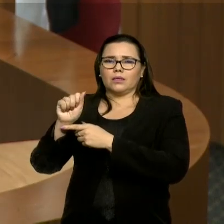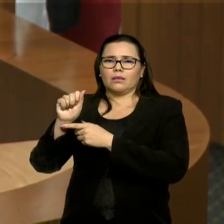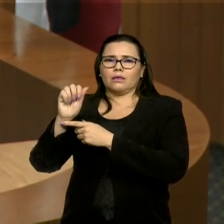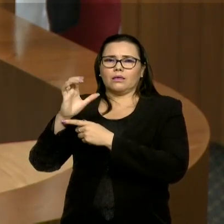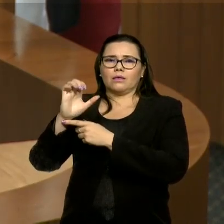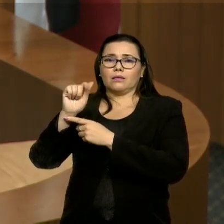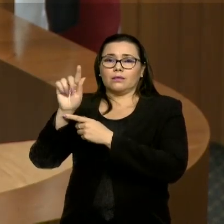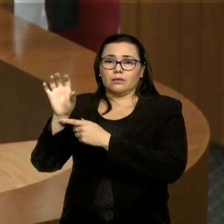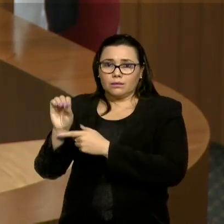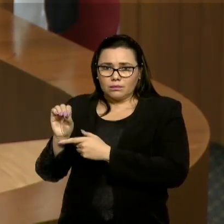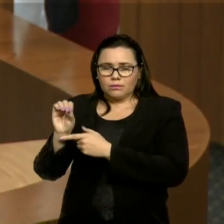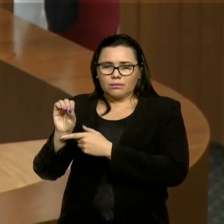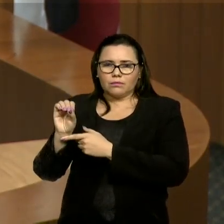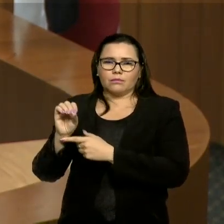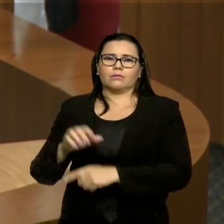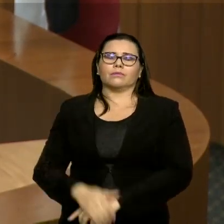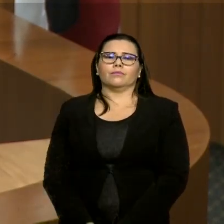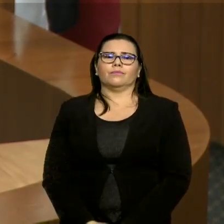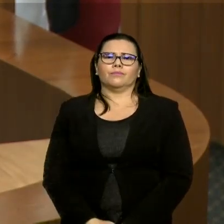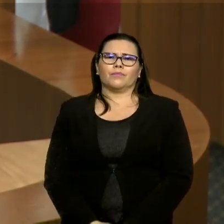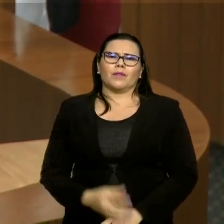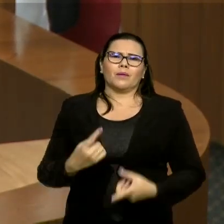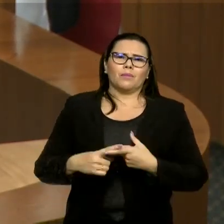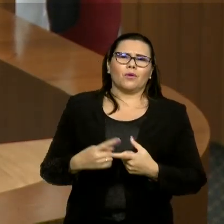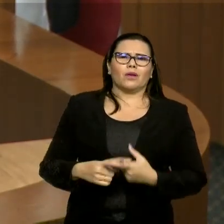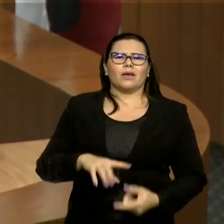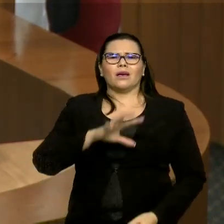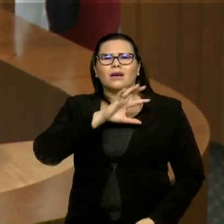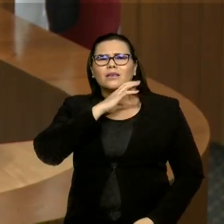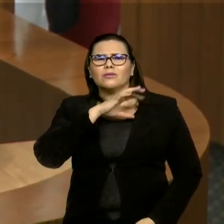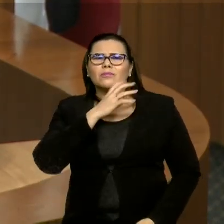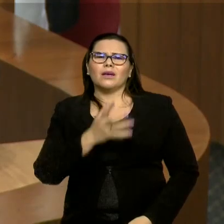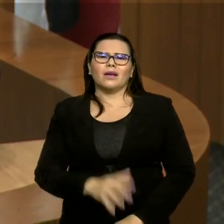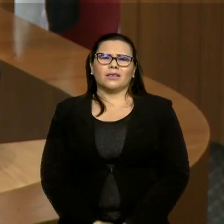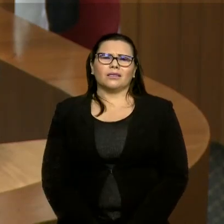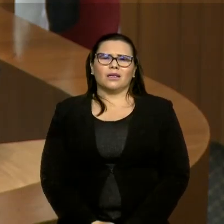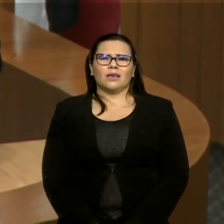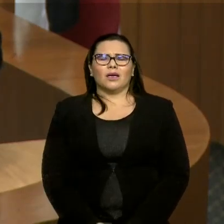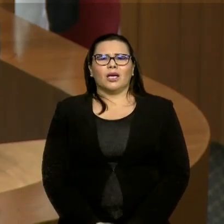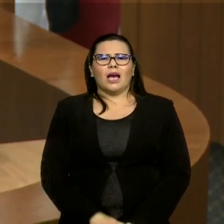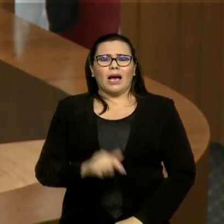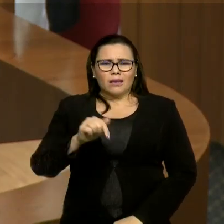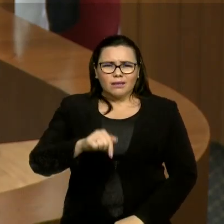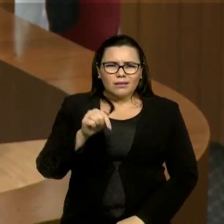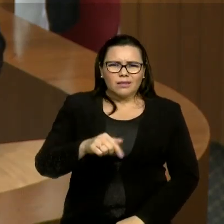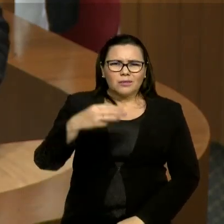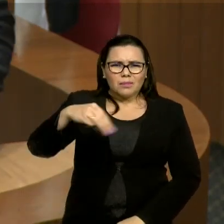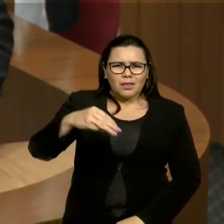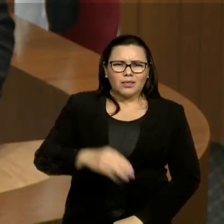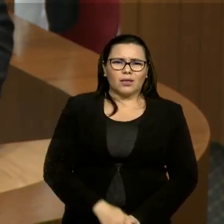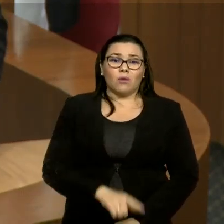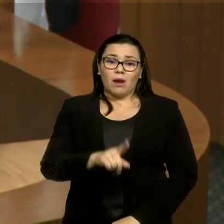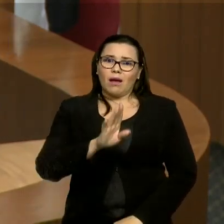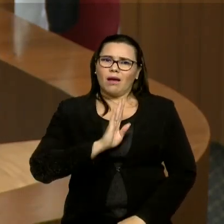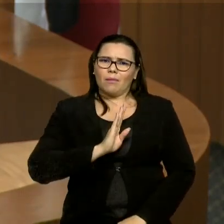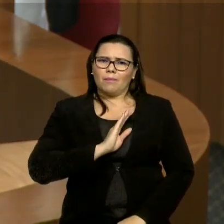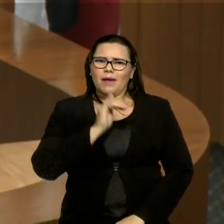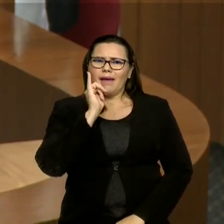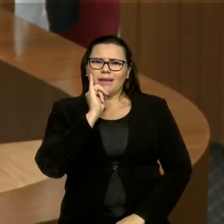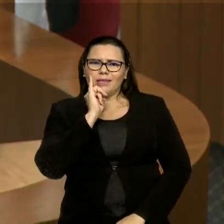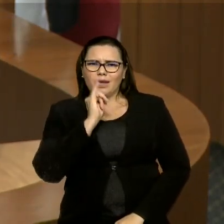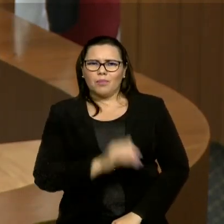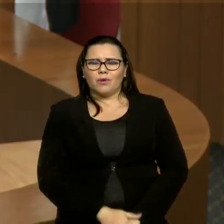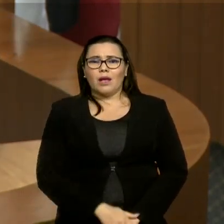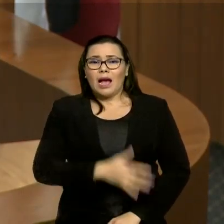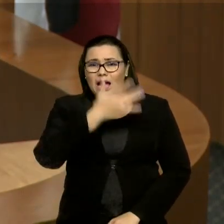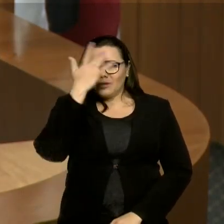situação hoje de animais abandonados nas cidades do Maranhão, eu tiro por Macabal, deputado Miltinho.